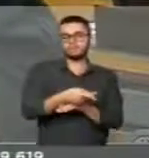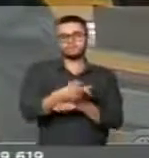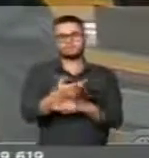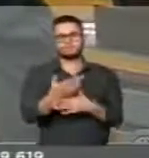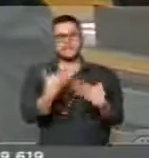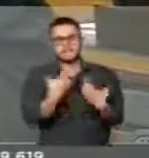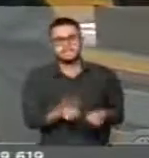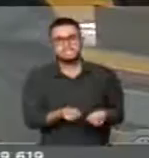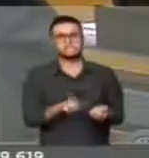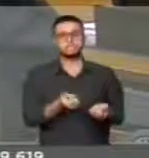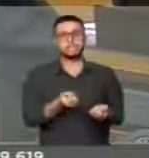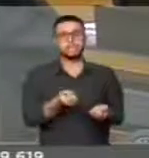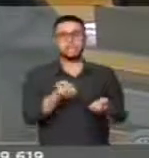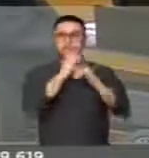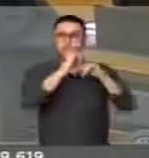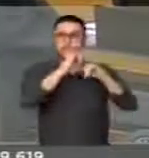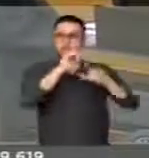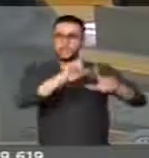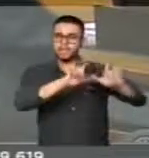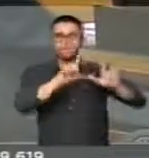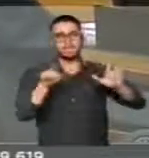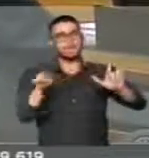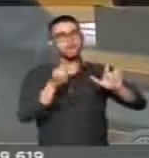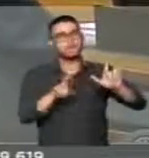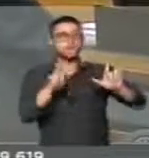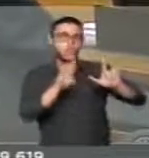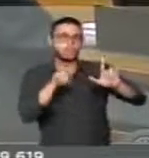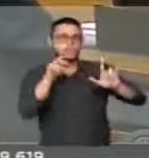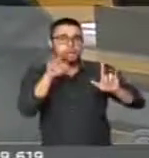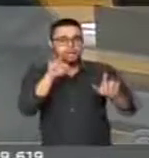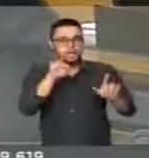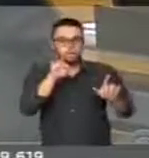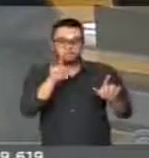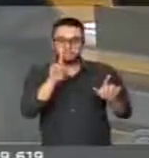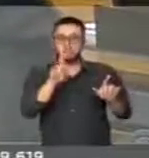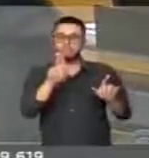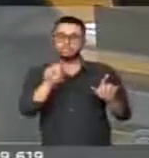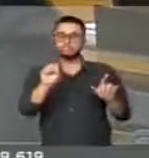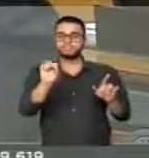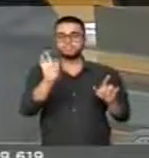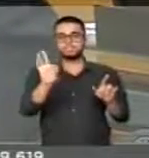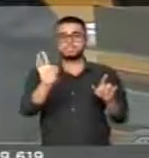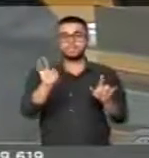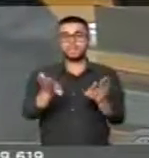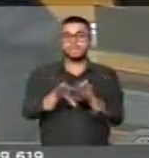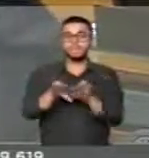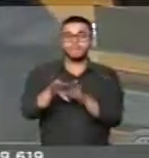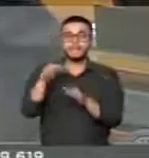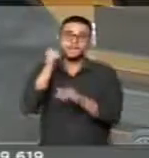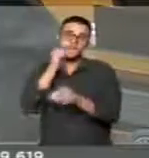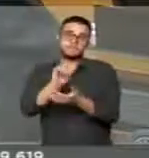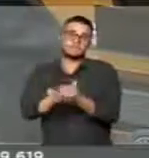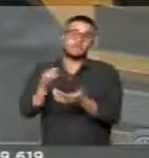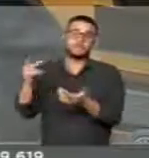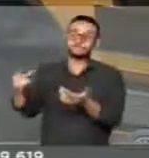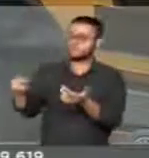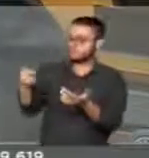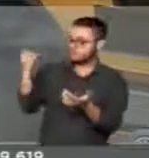televisão e depois de depoimento, que é usufrutuário de um trânsito. É a sua esposa que disse